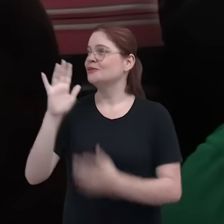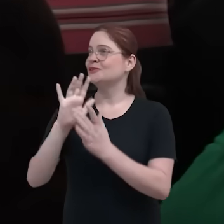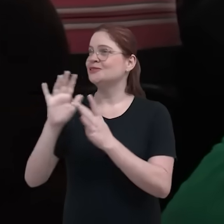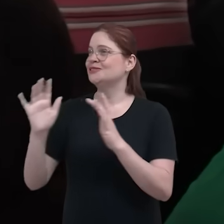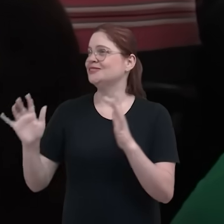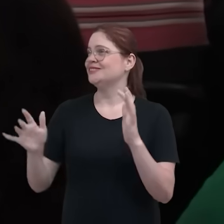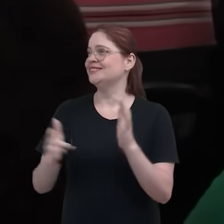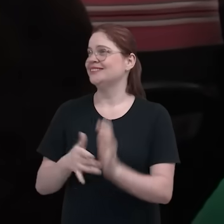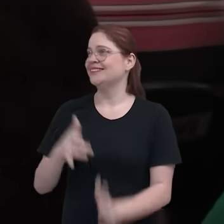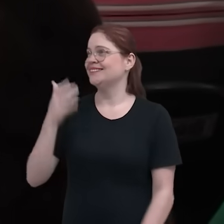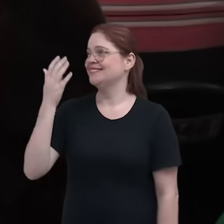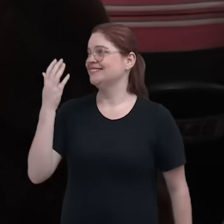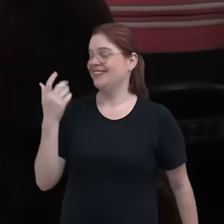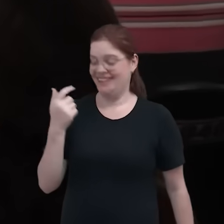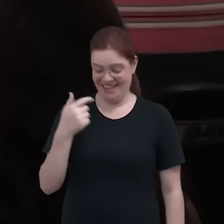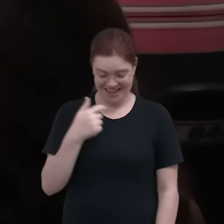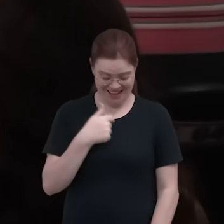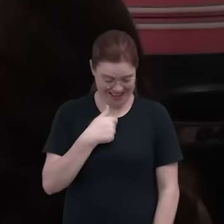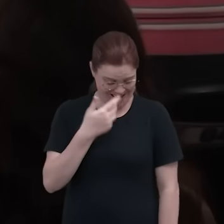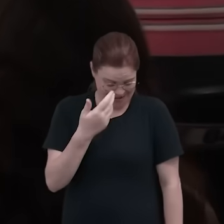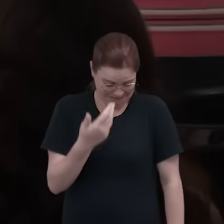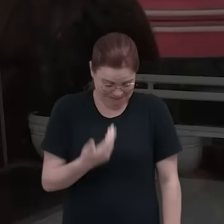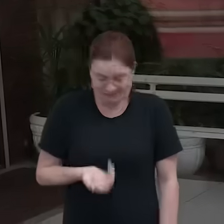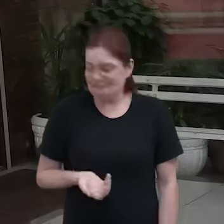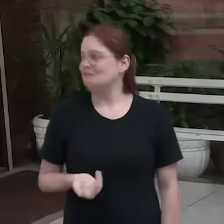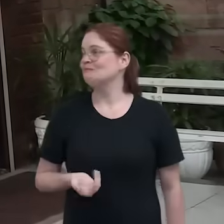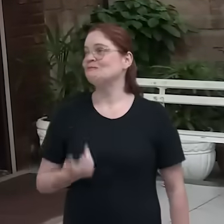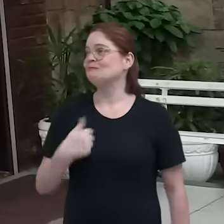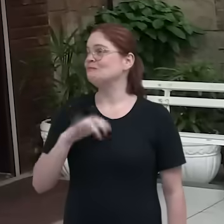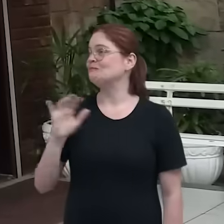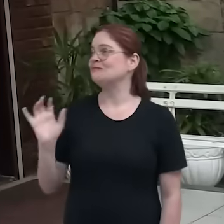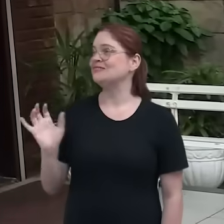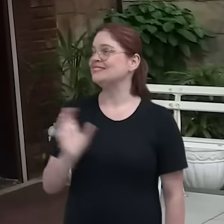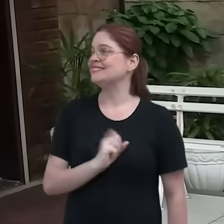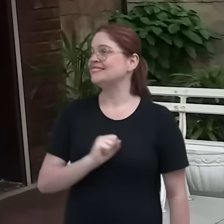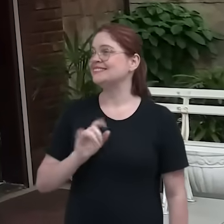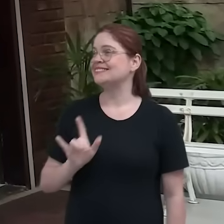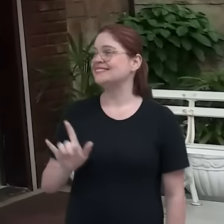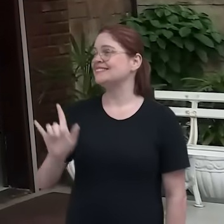amar-te até morrer, quero